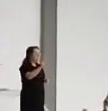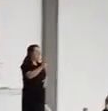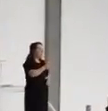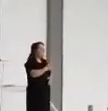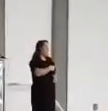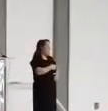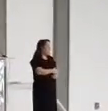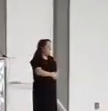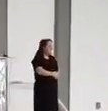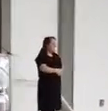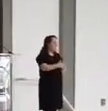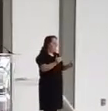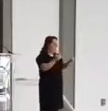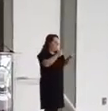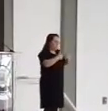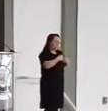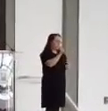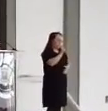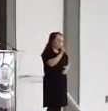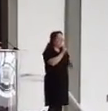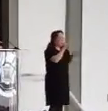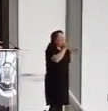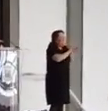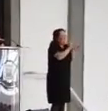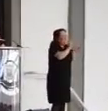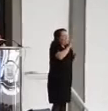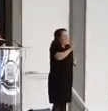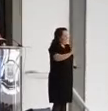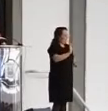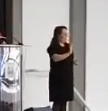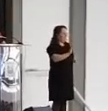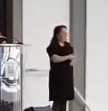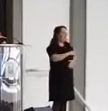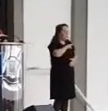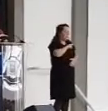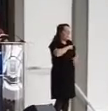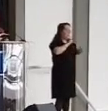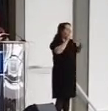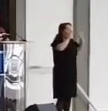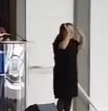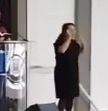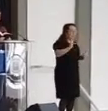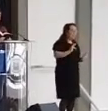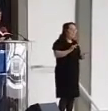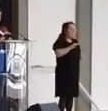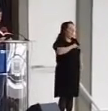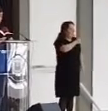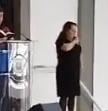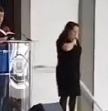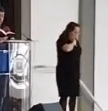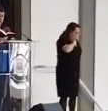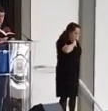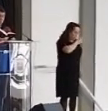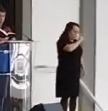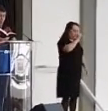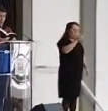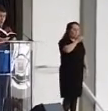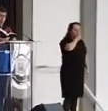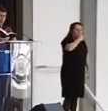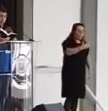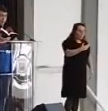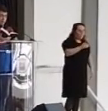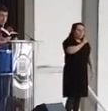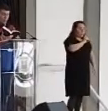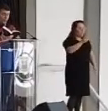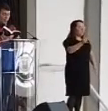coitadinho. É uma pessoa que tem sonhos, alegrias e angústias. Dias bons, dias ruins. Quer respeito,